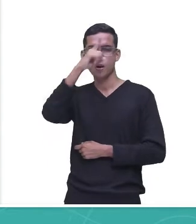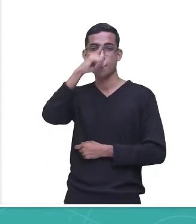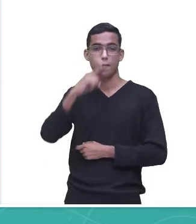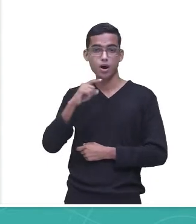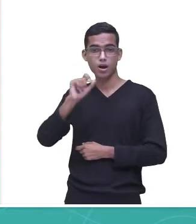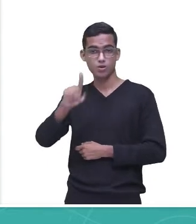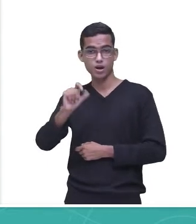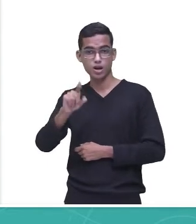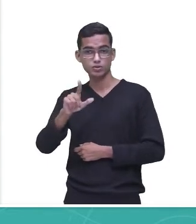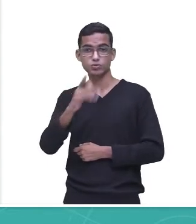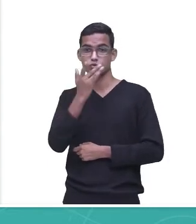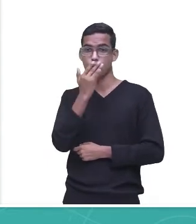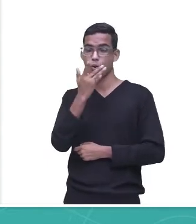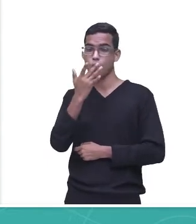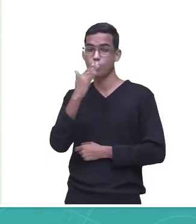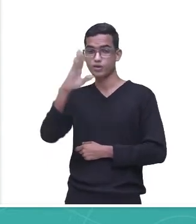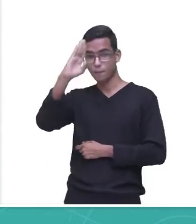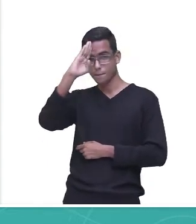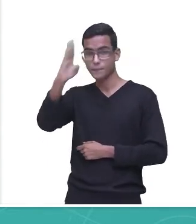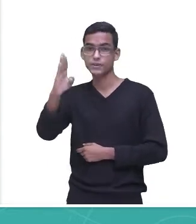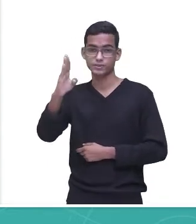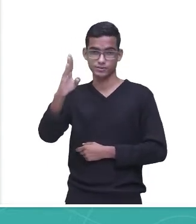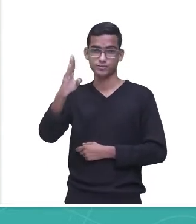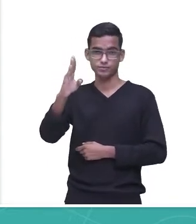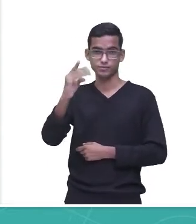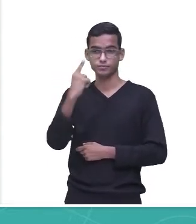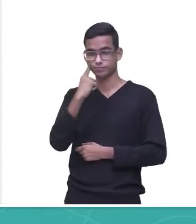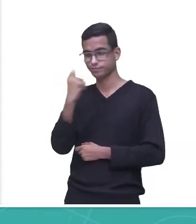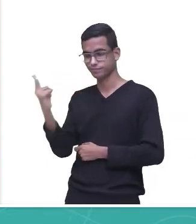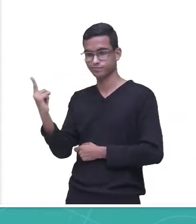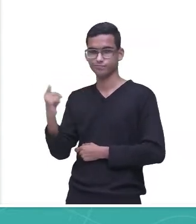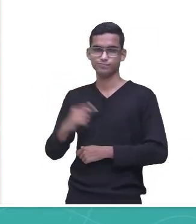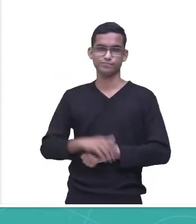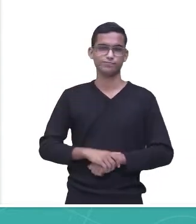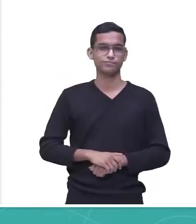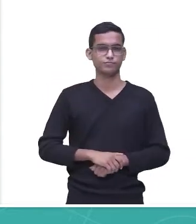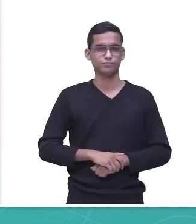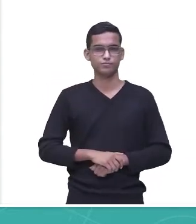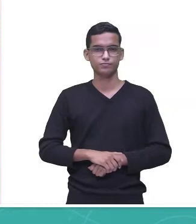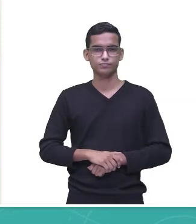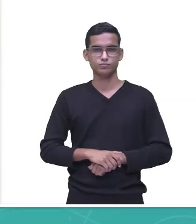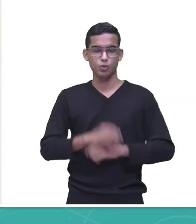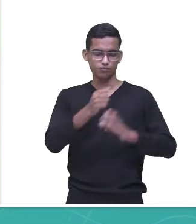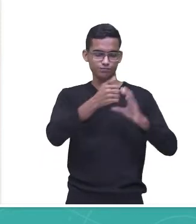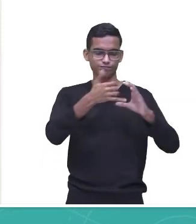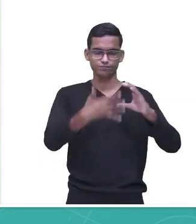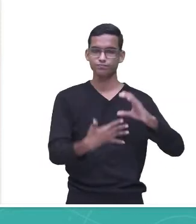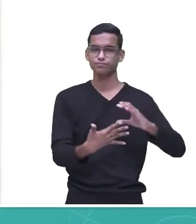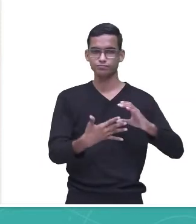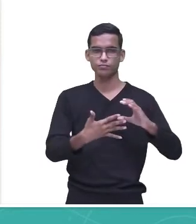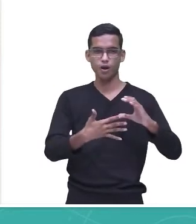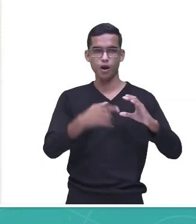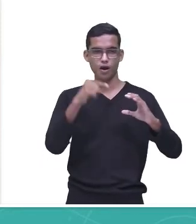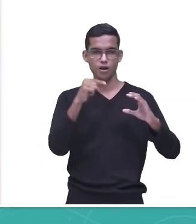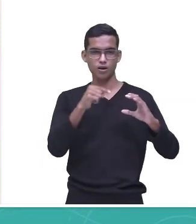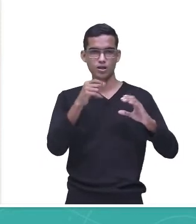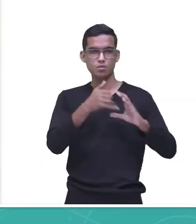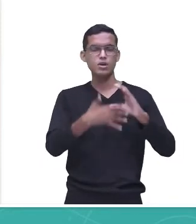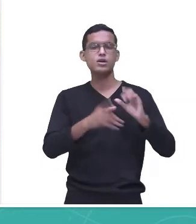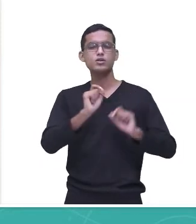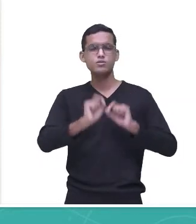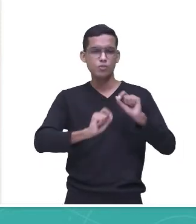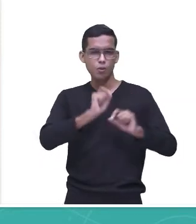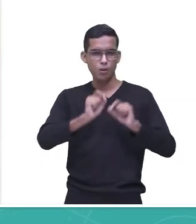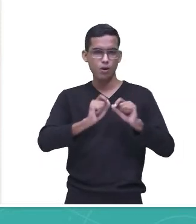Então, uma das características da pintura gótica são os murais, eles são feitos em afresco, ou seja,